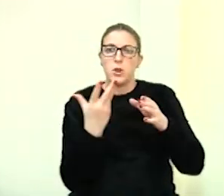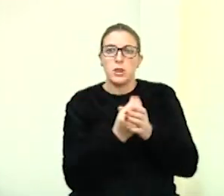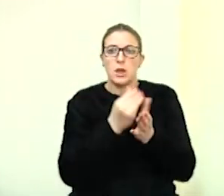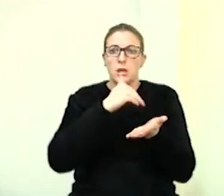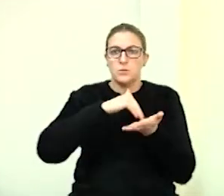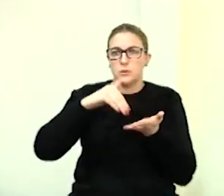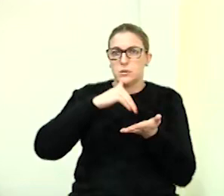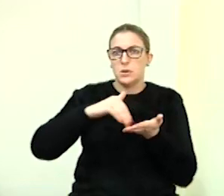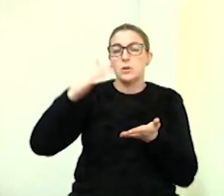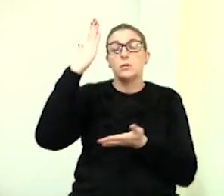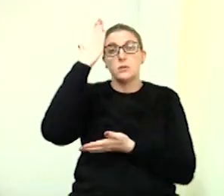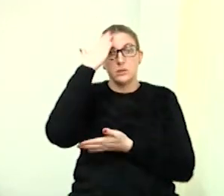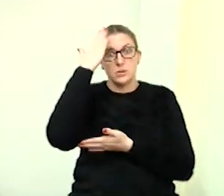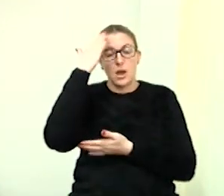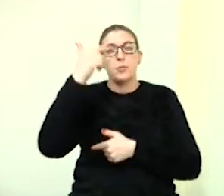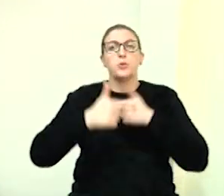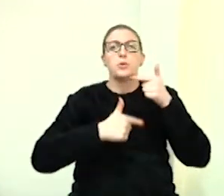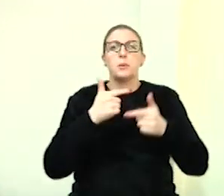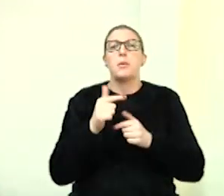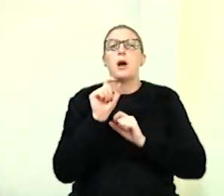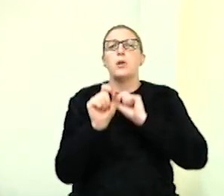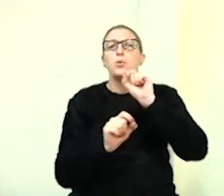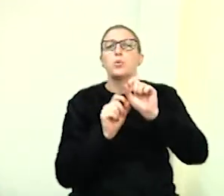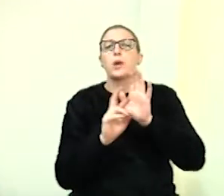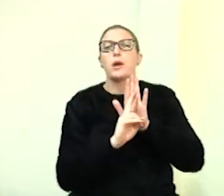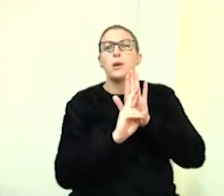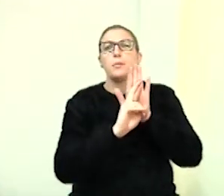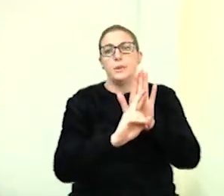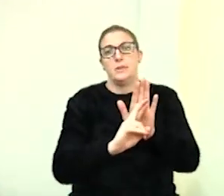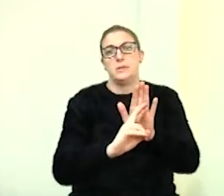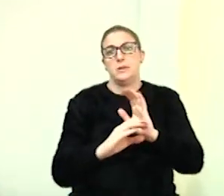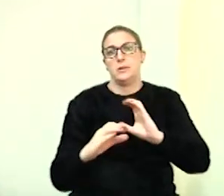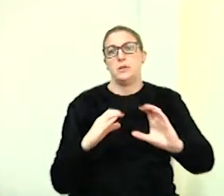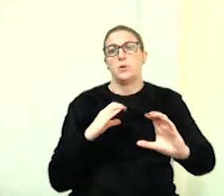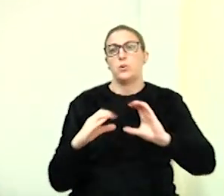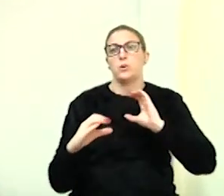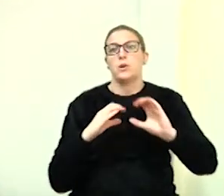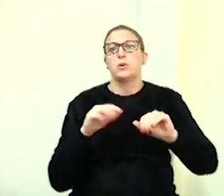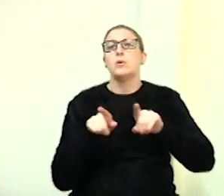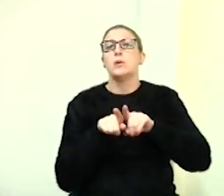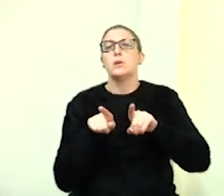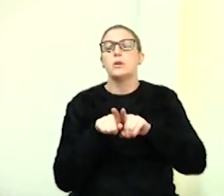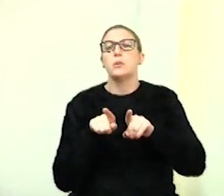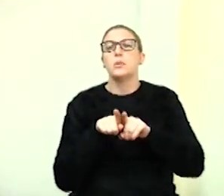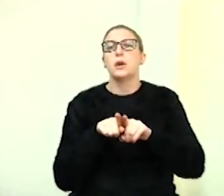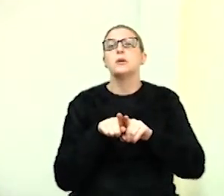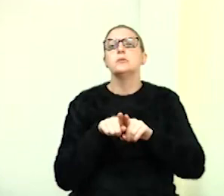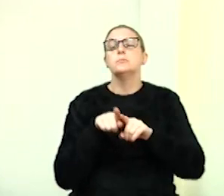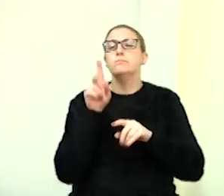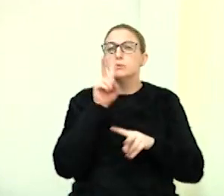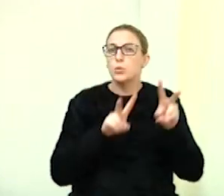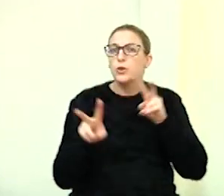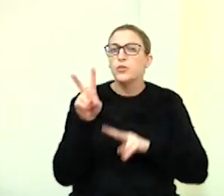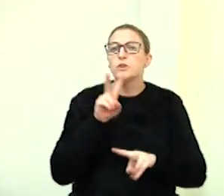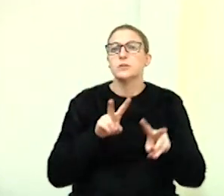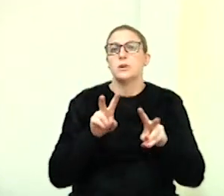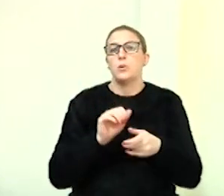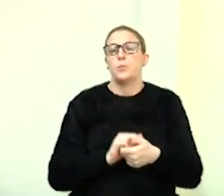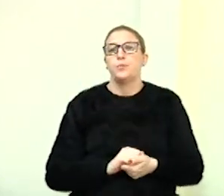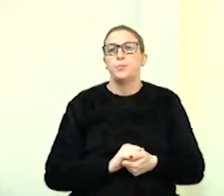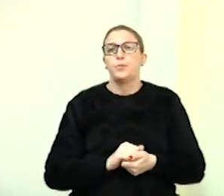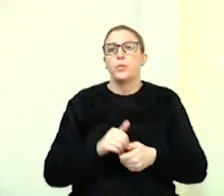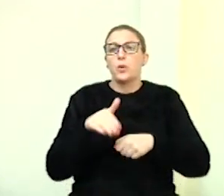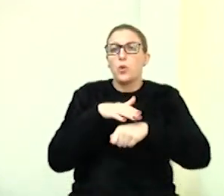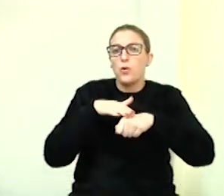coordenadoria de forma geral, mas também esta supervisão. conversando com alguns técnicos lá da secretaria, eles nos repassavam a